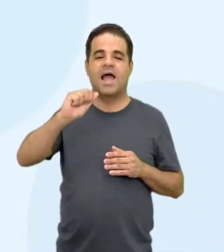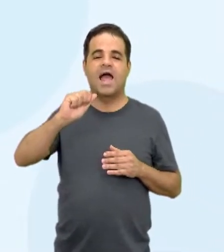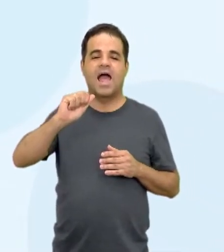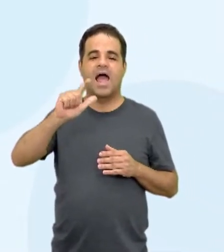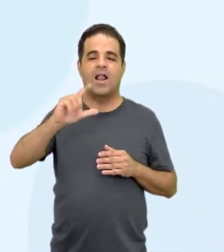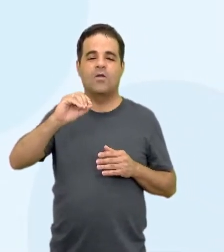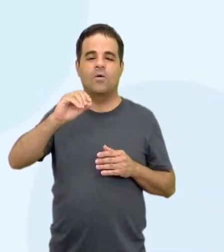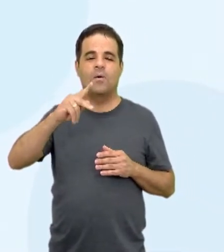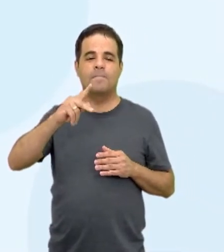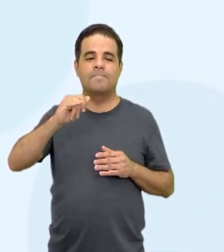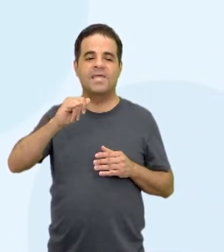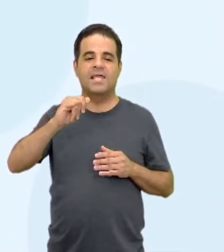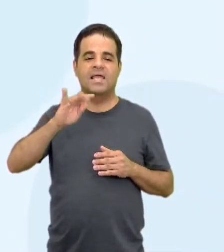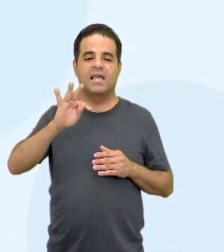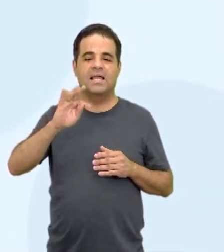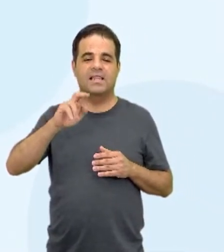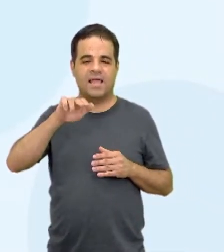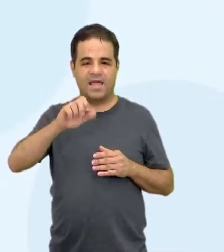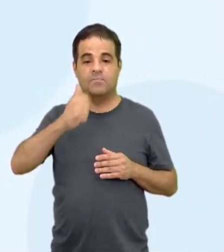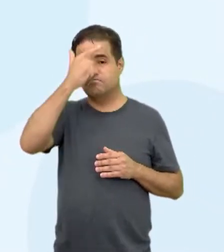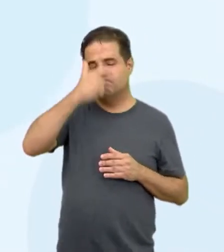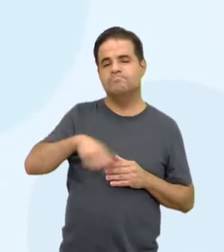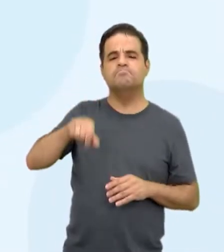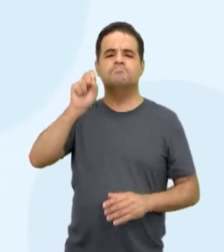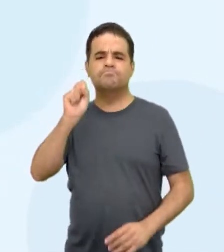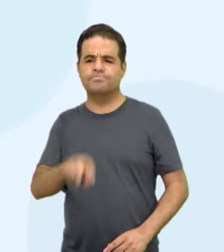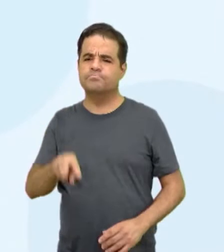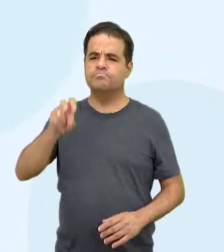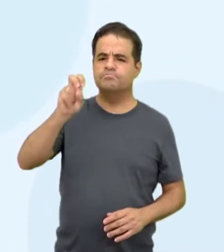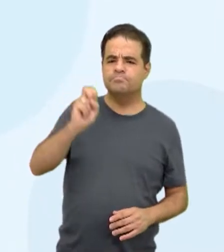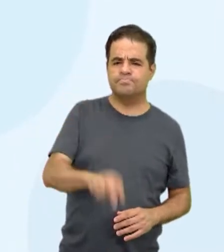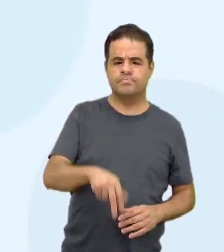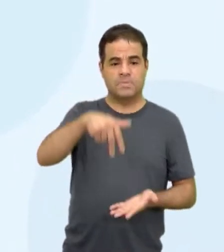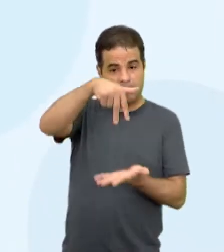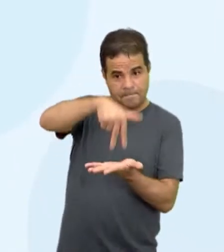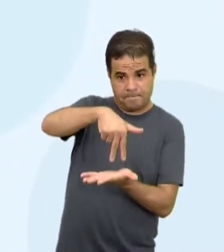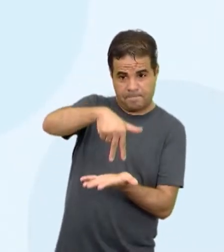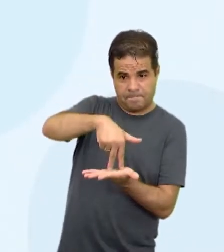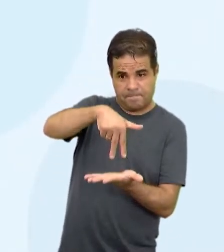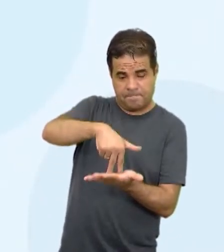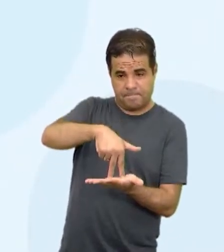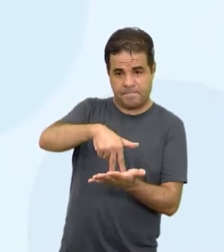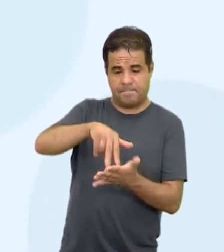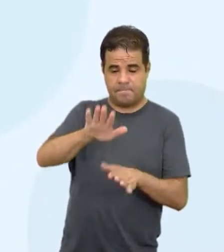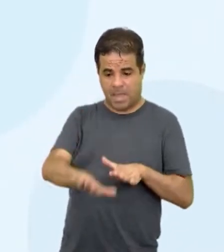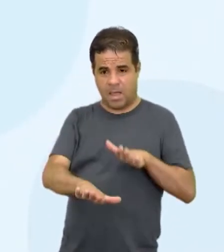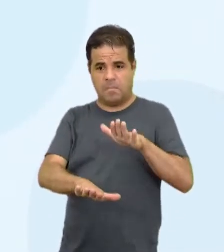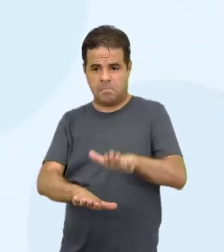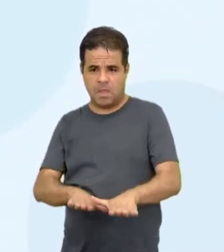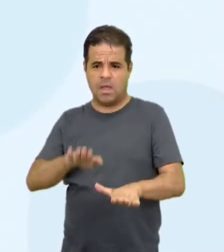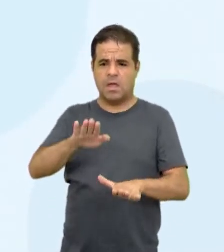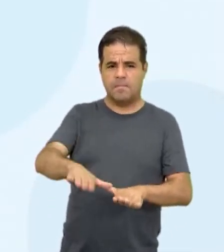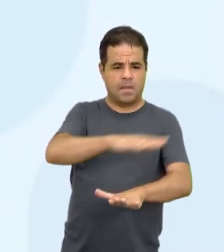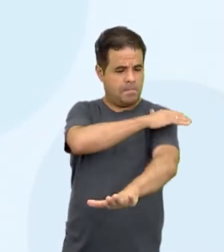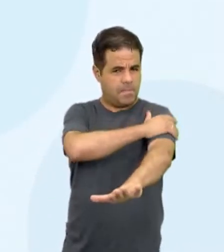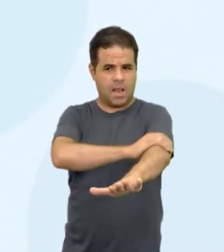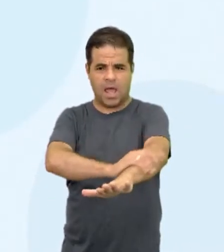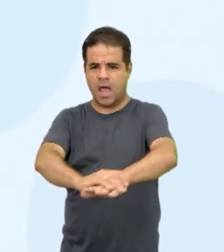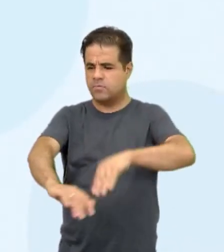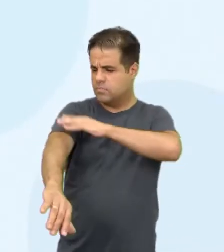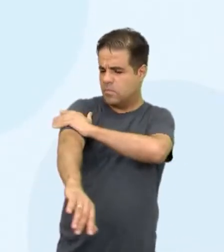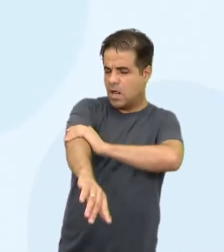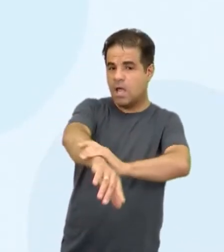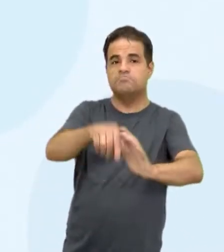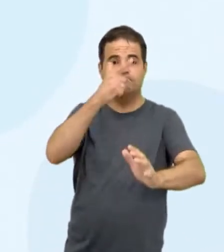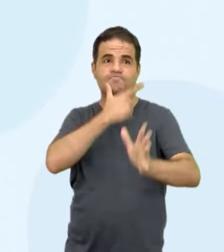é o afarense, que ele caminhava já sobre os dois pés, apresentava longos braços e conseguia